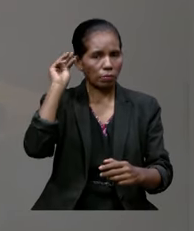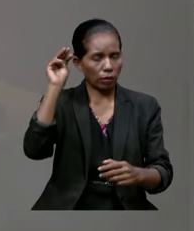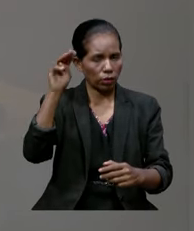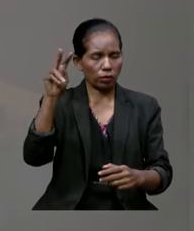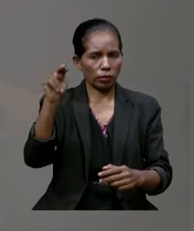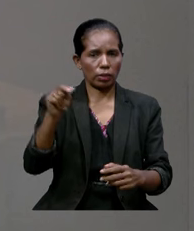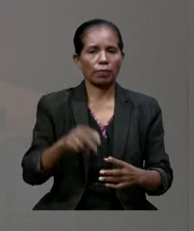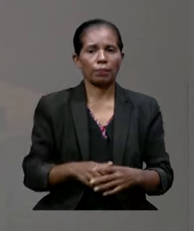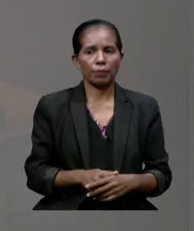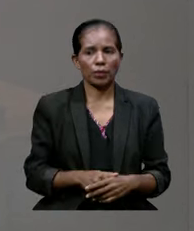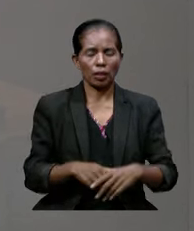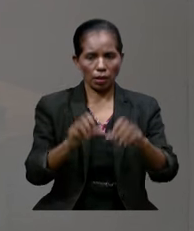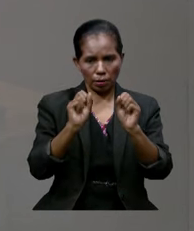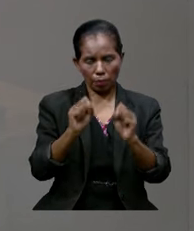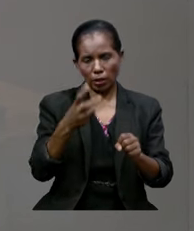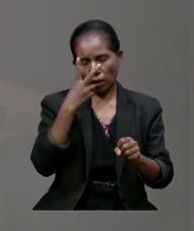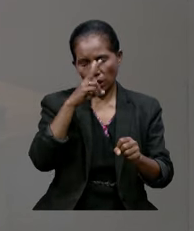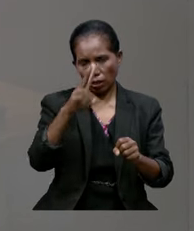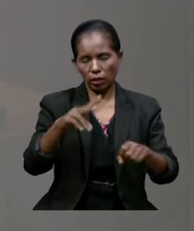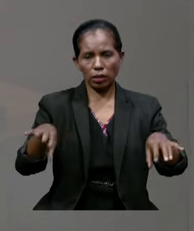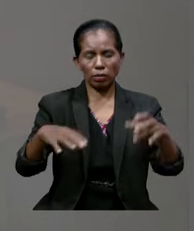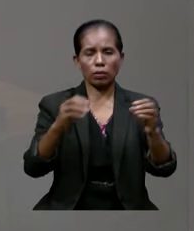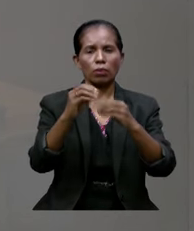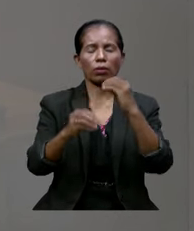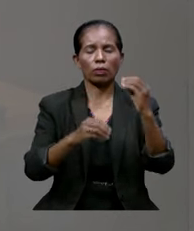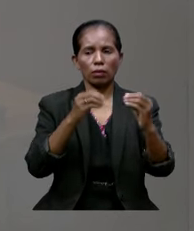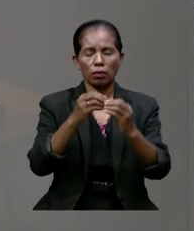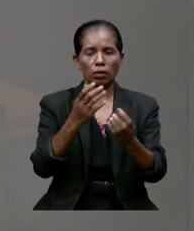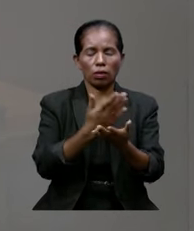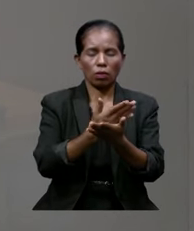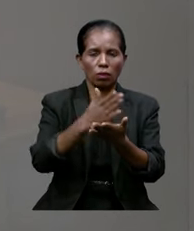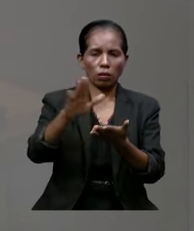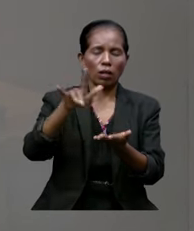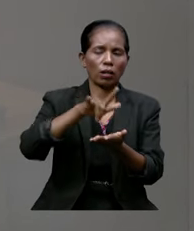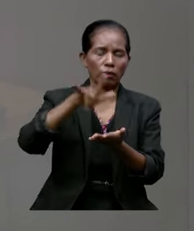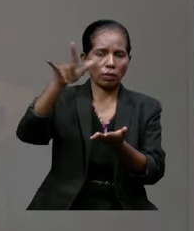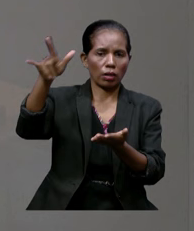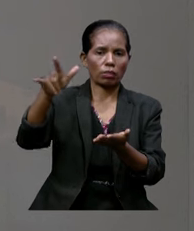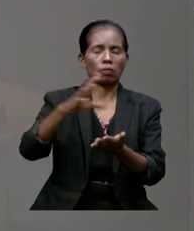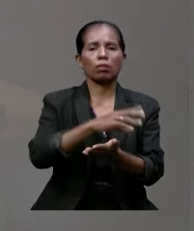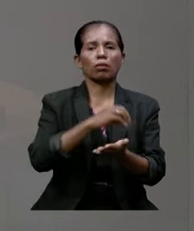Bel Haré Contrato Conaba Rola Avião No Contrato